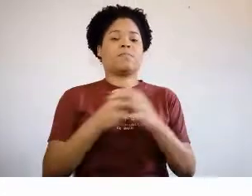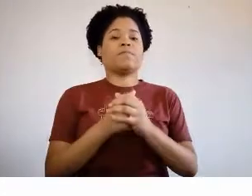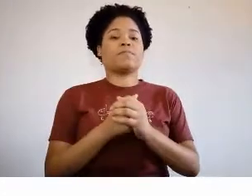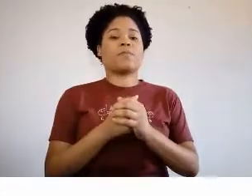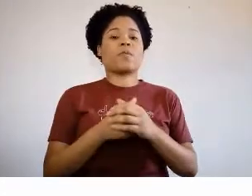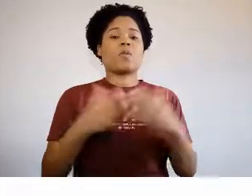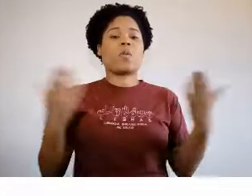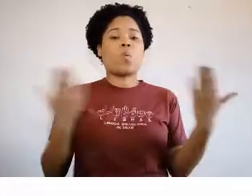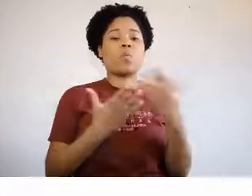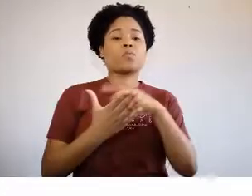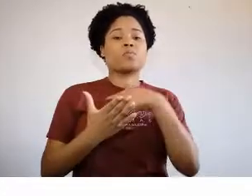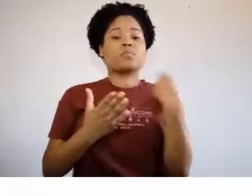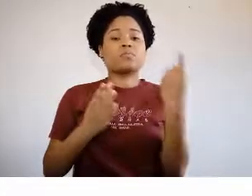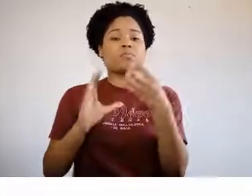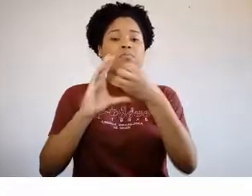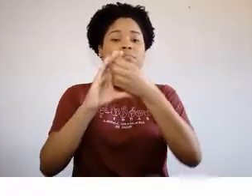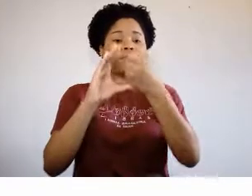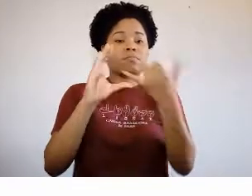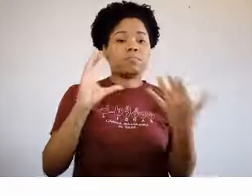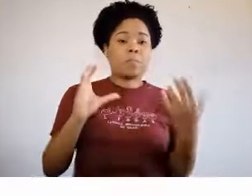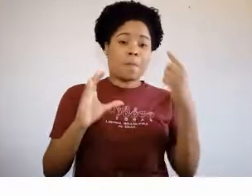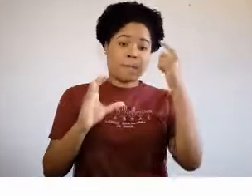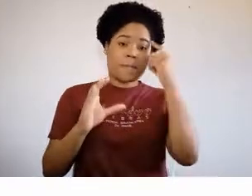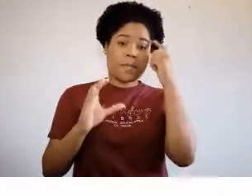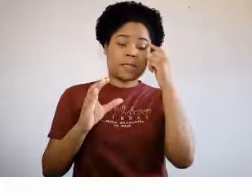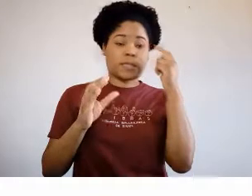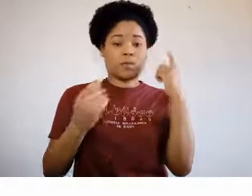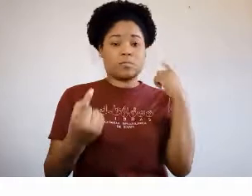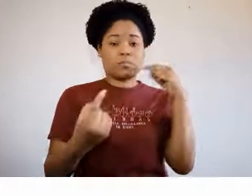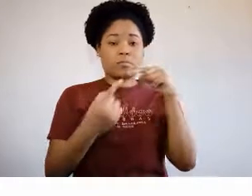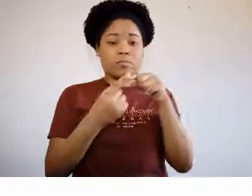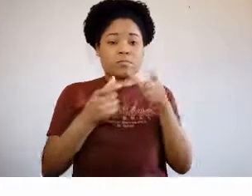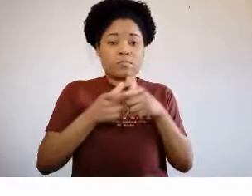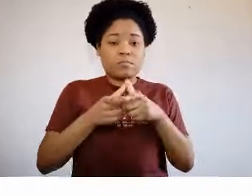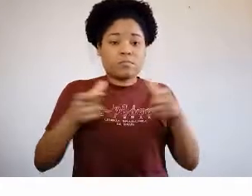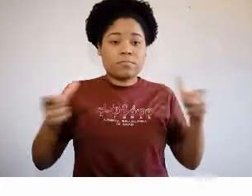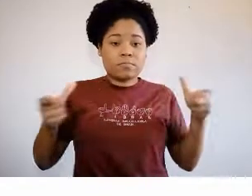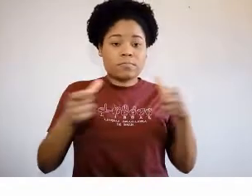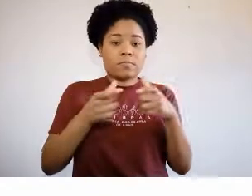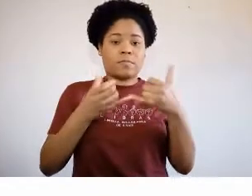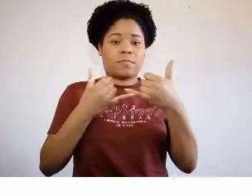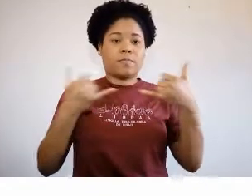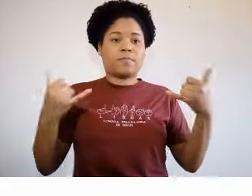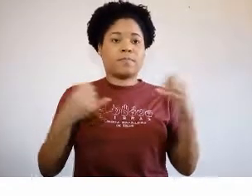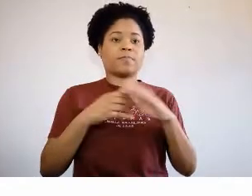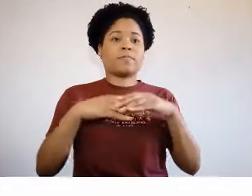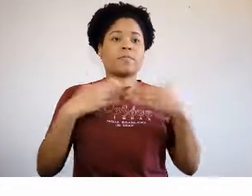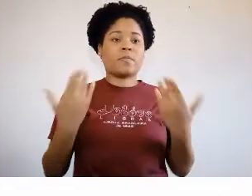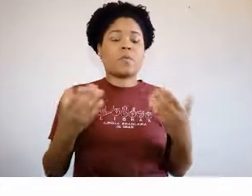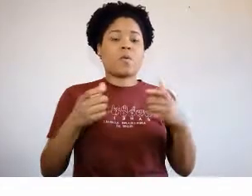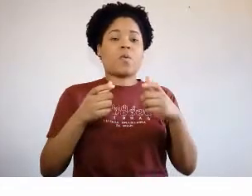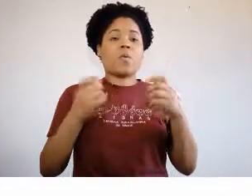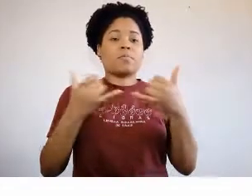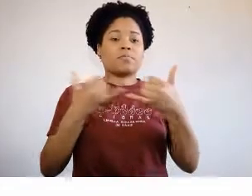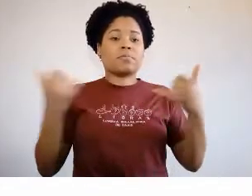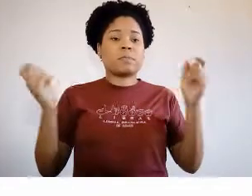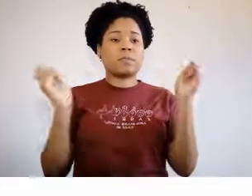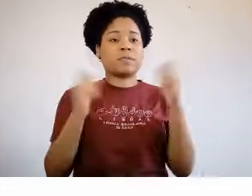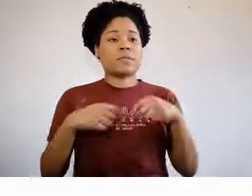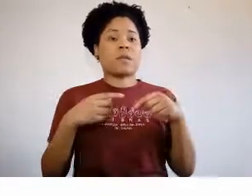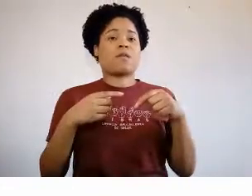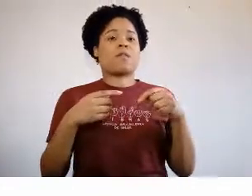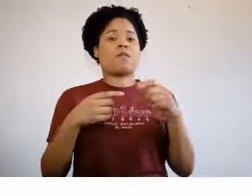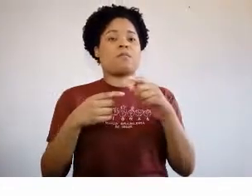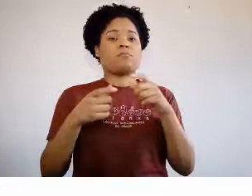sua escala. Então, nós vamos classificar aqui pensando na escala, no tamanho da rede. Então, uma rede pode